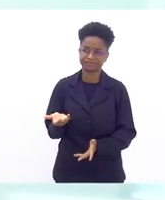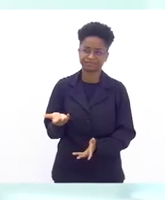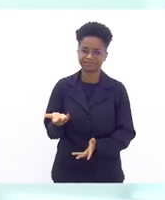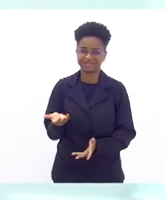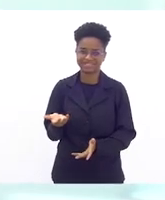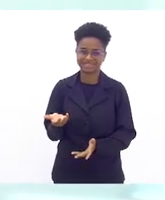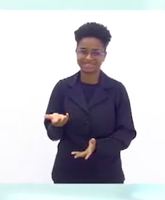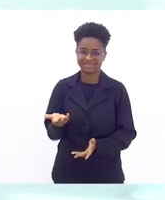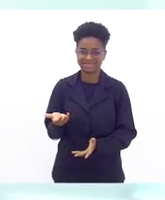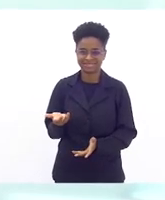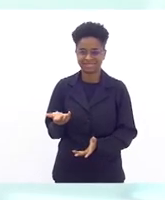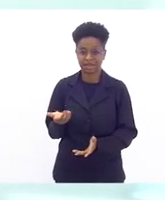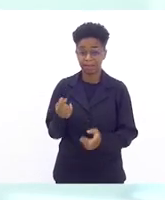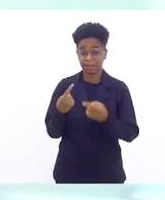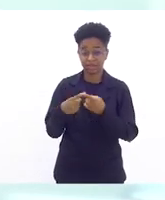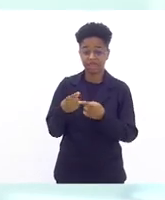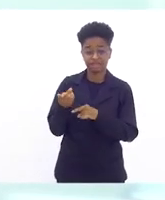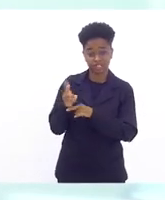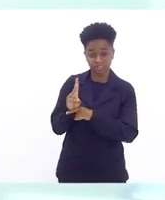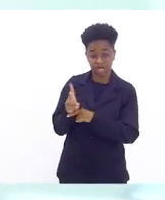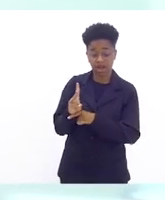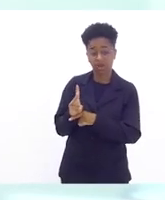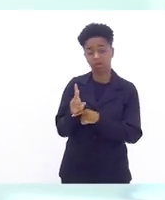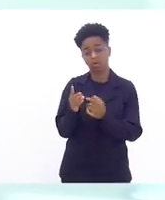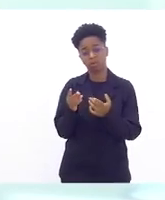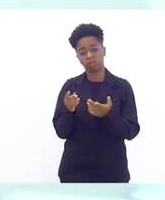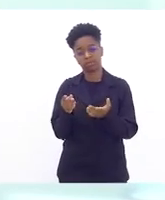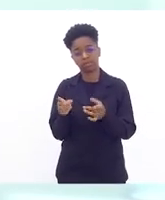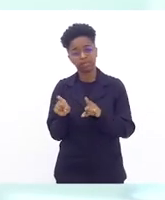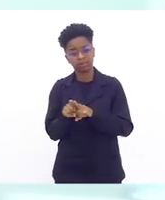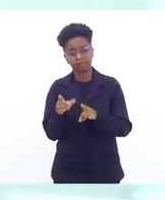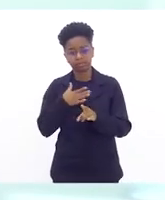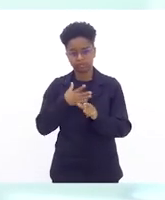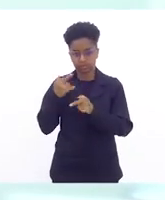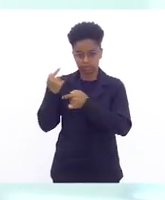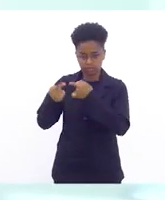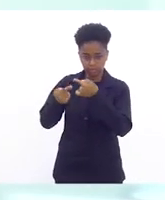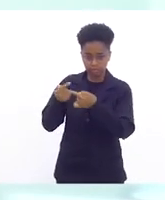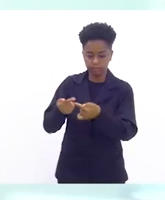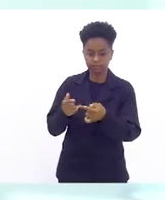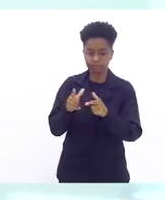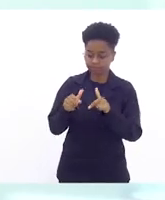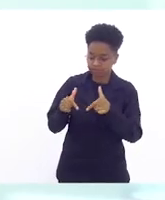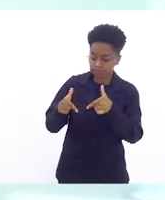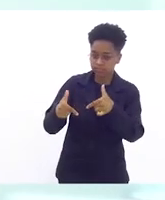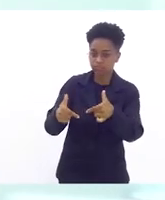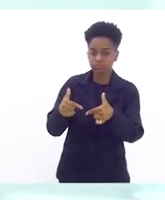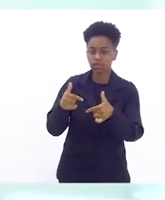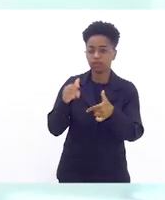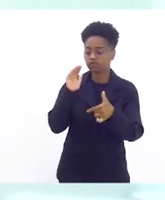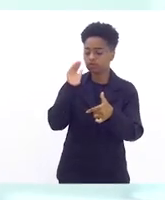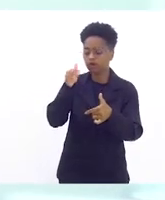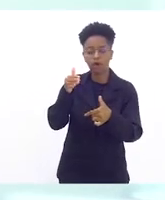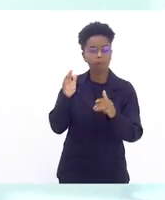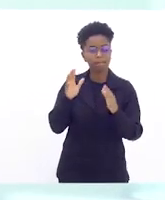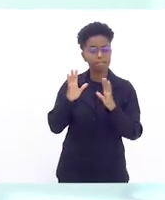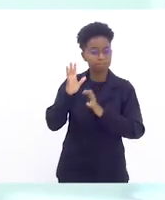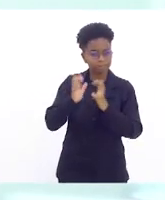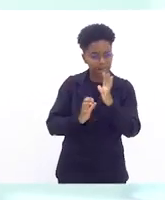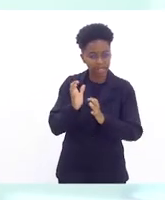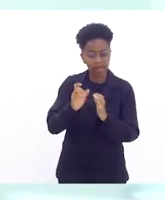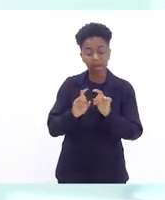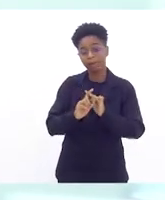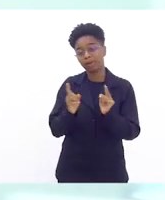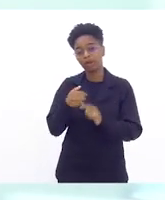né porque ele como é fiscal e te dá mais na minha geração uma atuação mais de briga eu acho